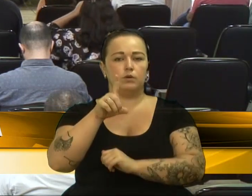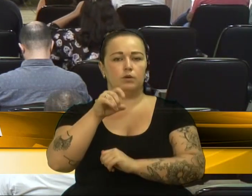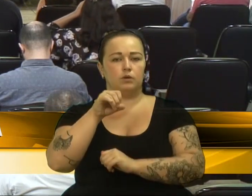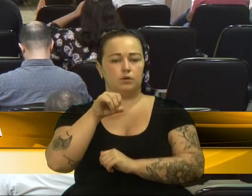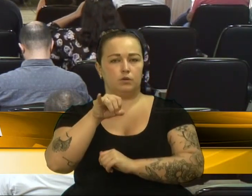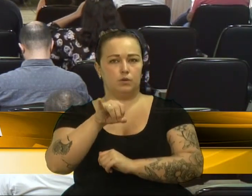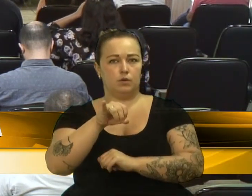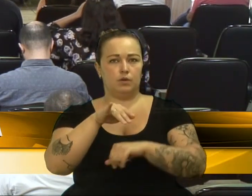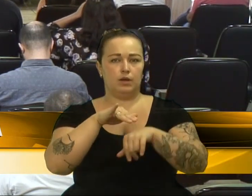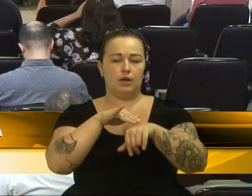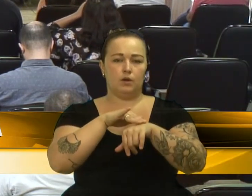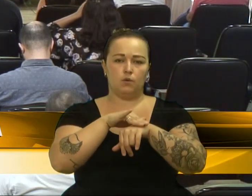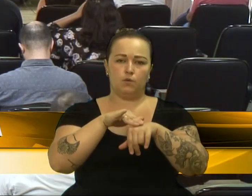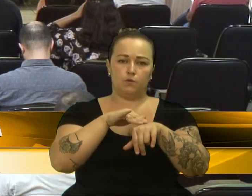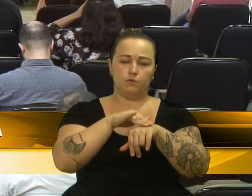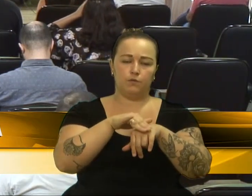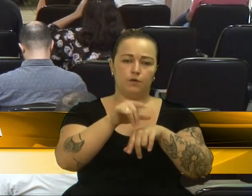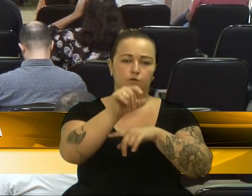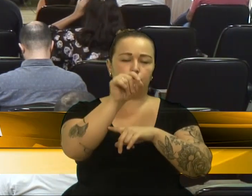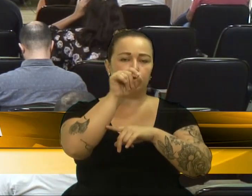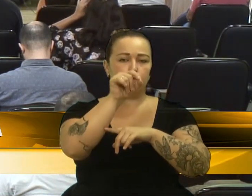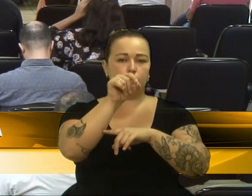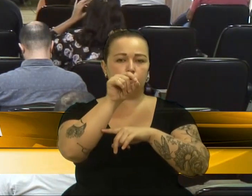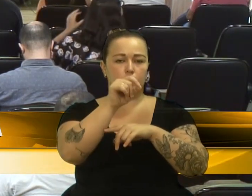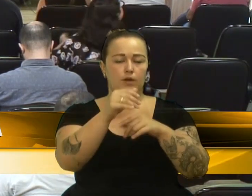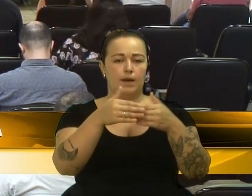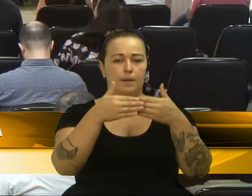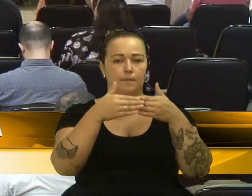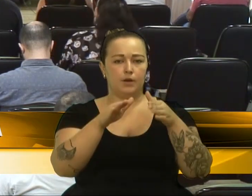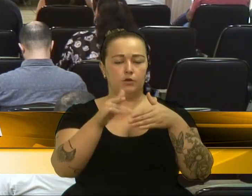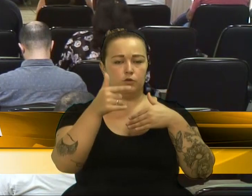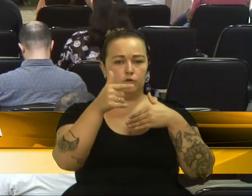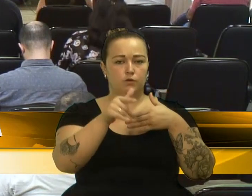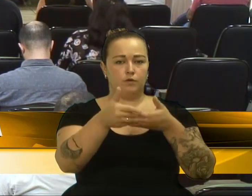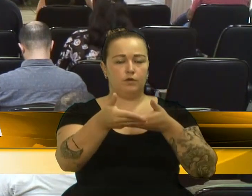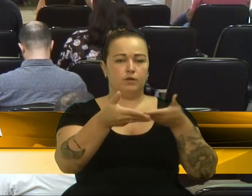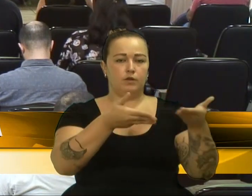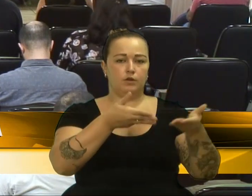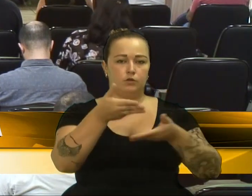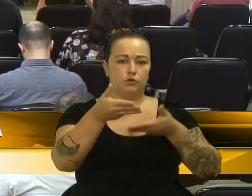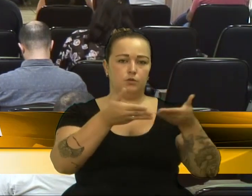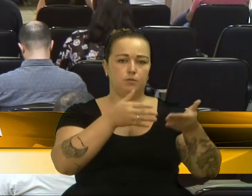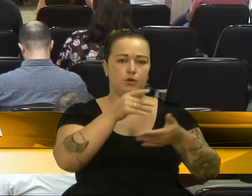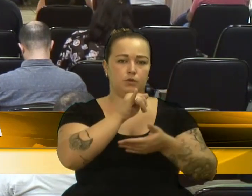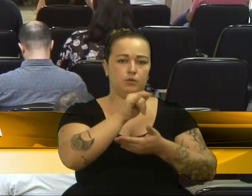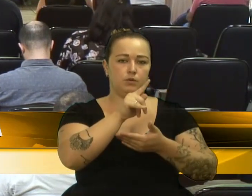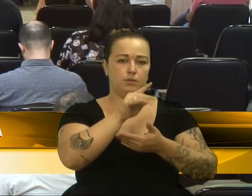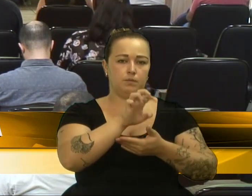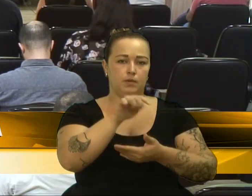E a conversa, então, foi sobre a reabertura do posto de atendimento do IP no município.